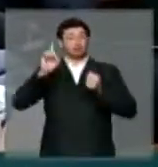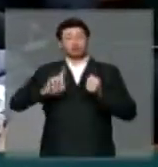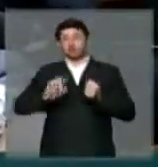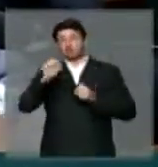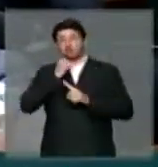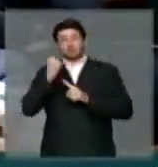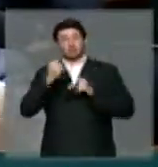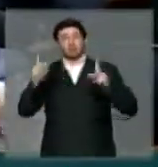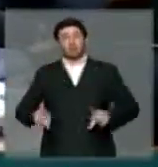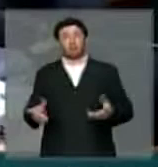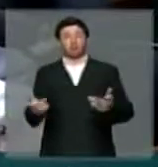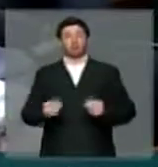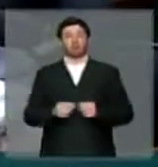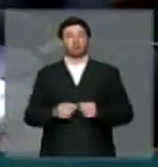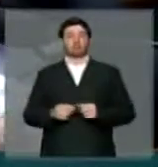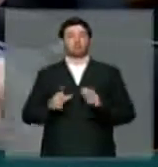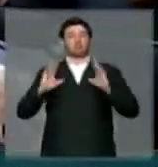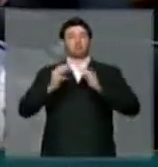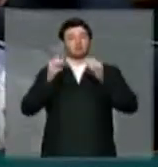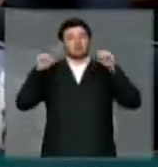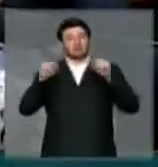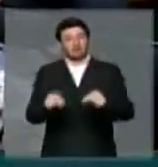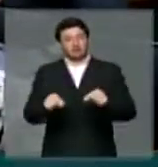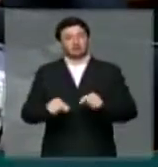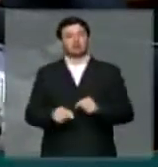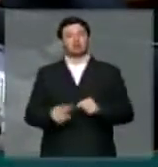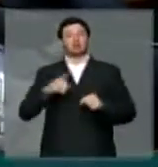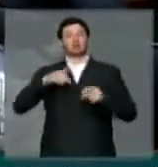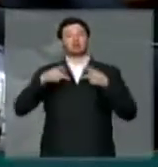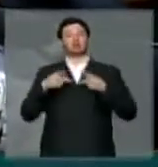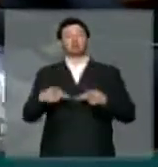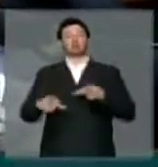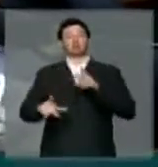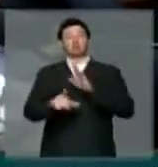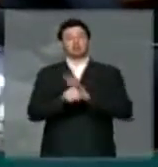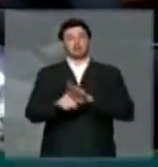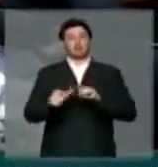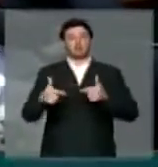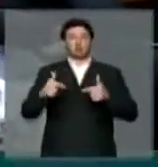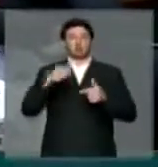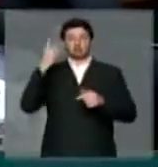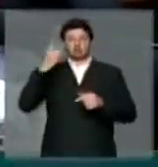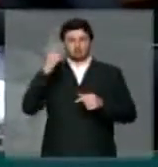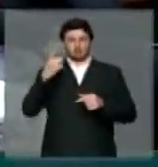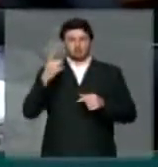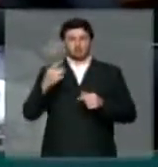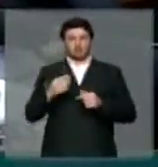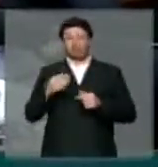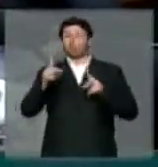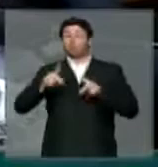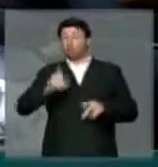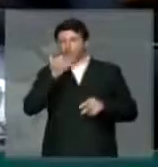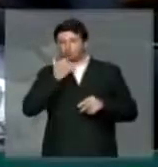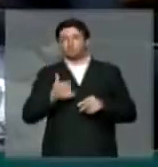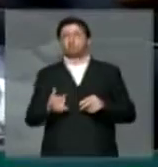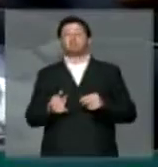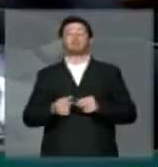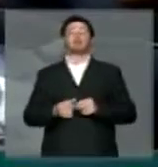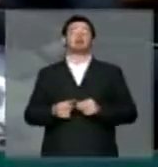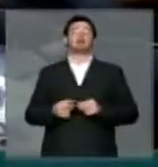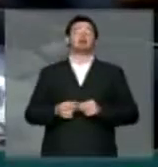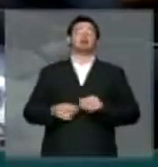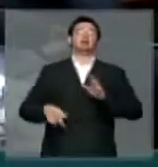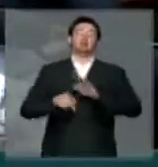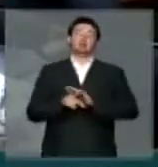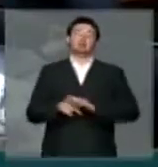sociais da população. Nessa comissão tem um projeto de lei de iniciativa popular gestada no âmbito da Frente